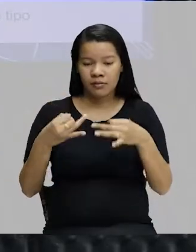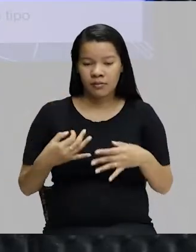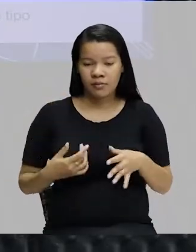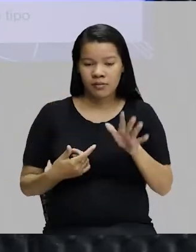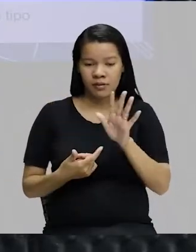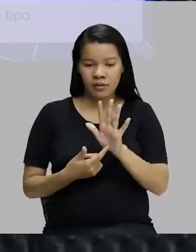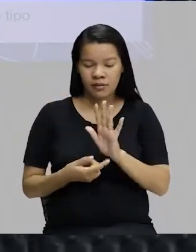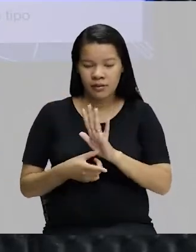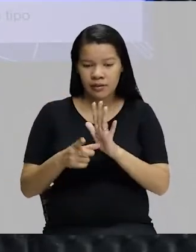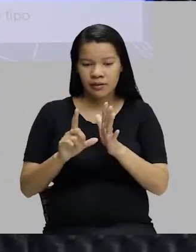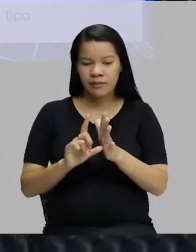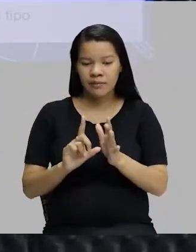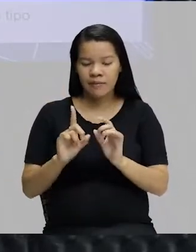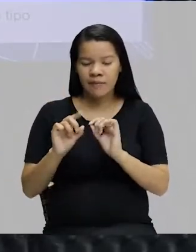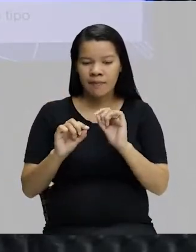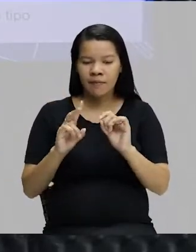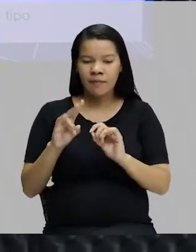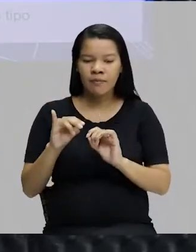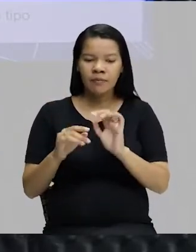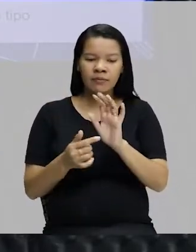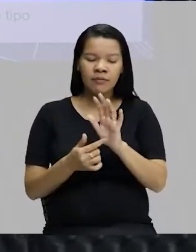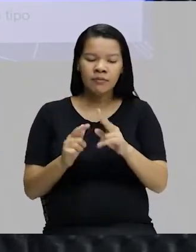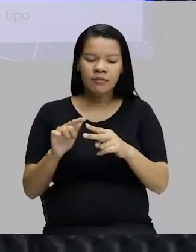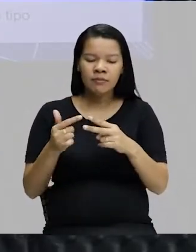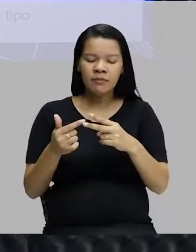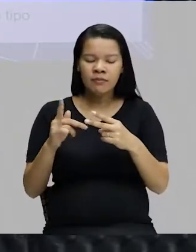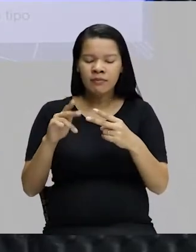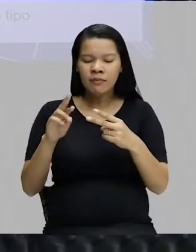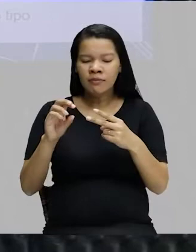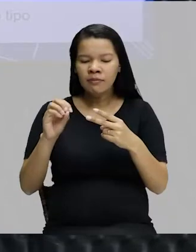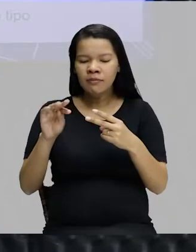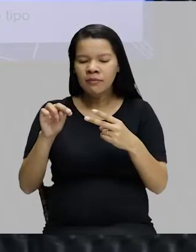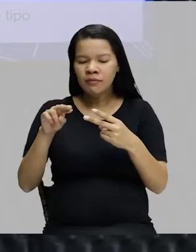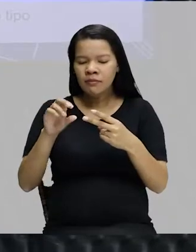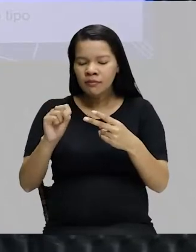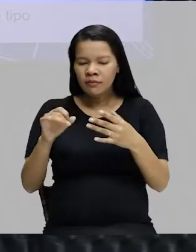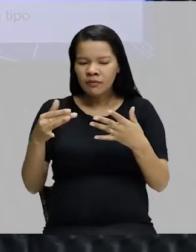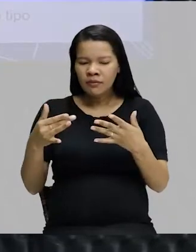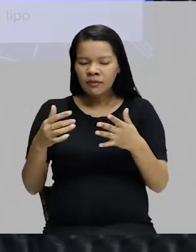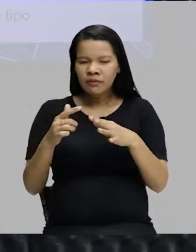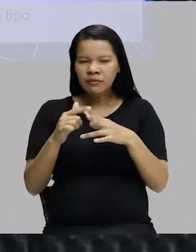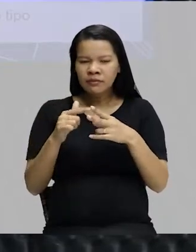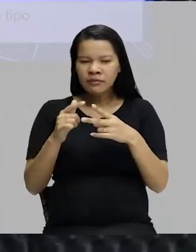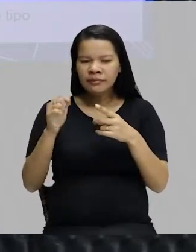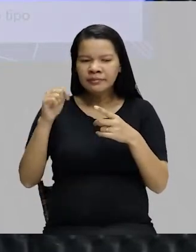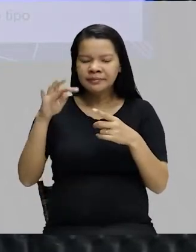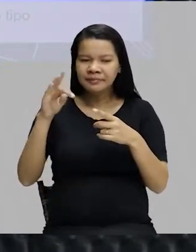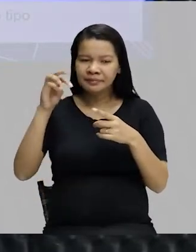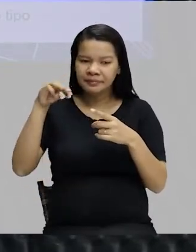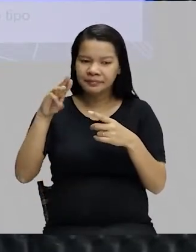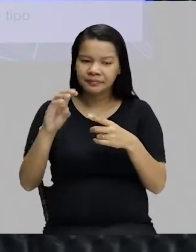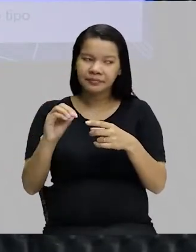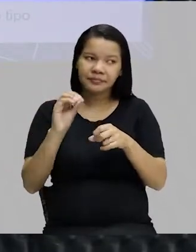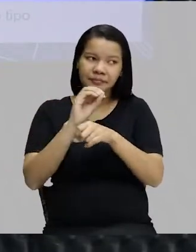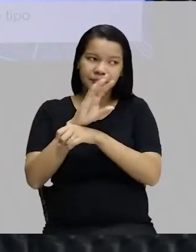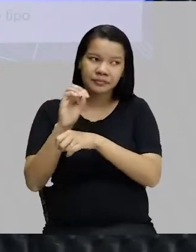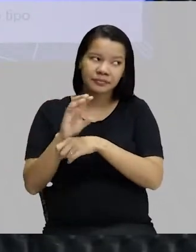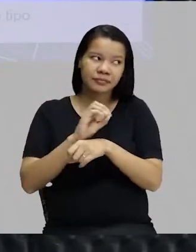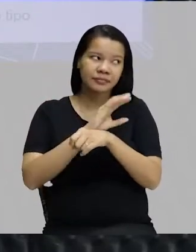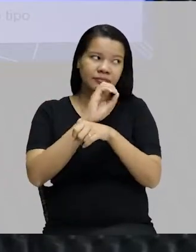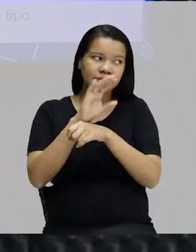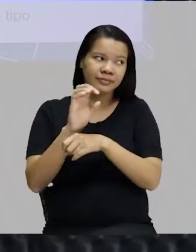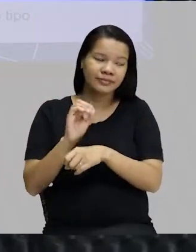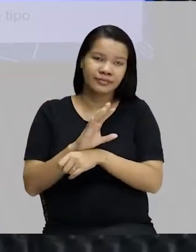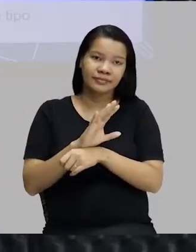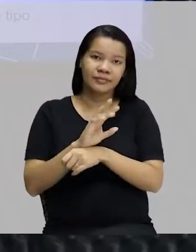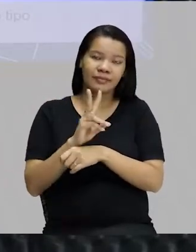anterior, ela vai apresentar 2 prótons. Então, quando um átomo ele emite a radiação alfa, ele vai